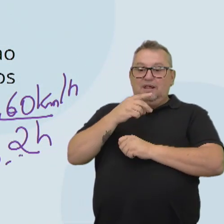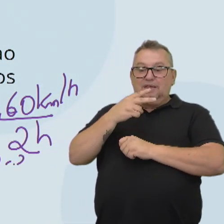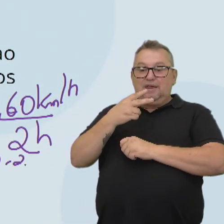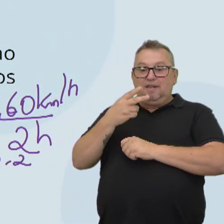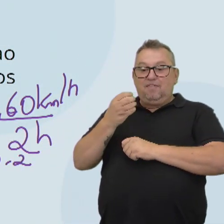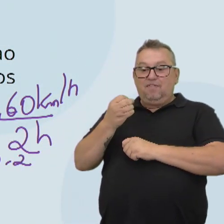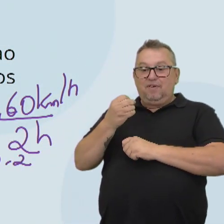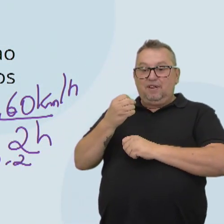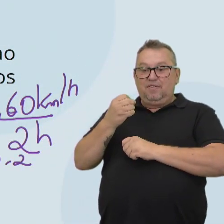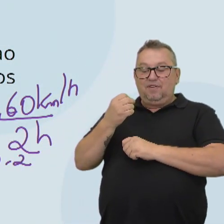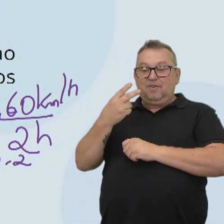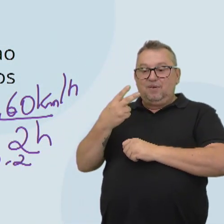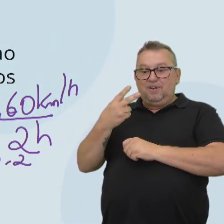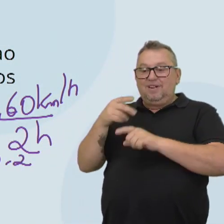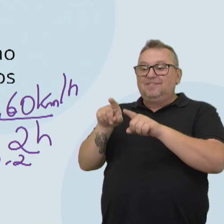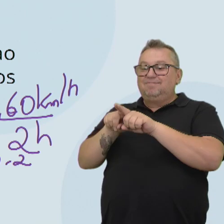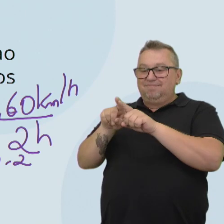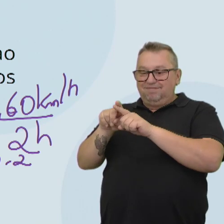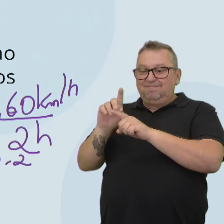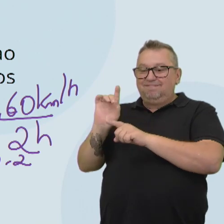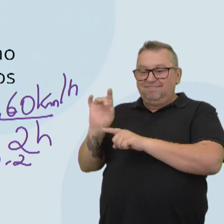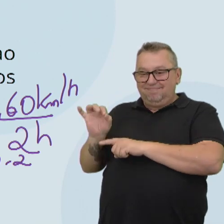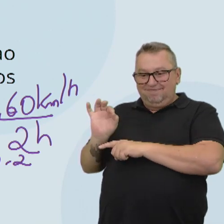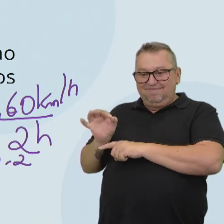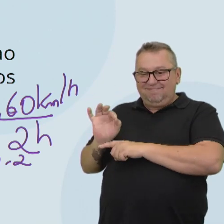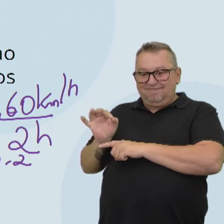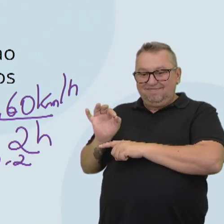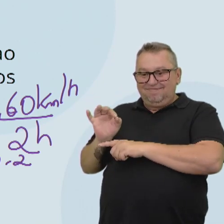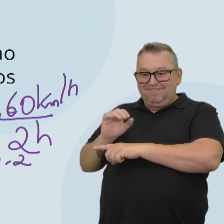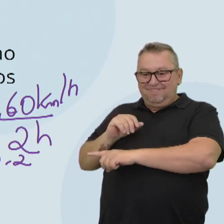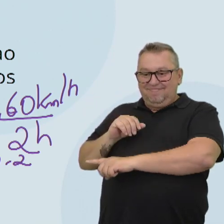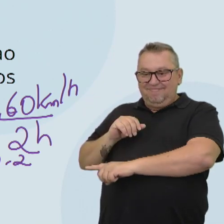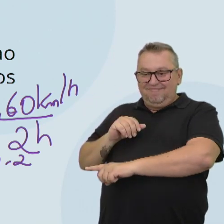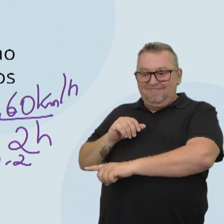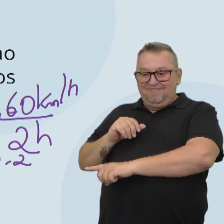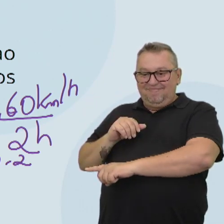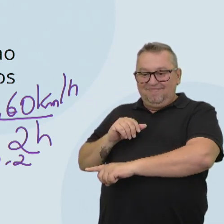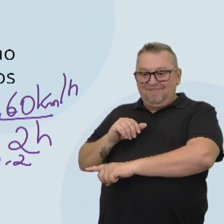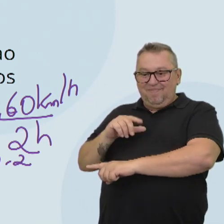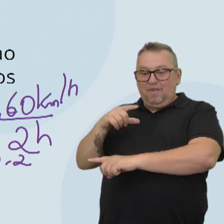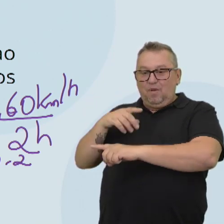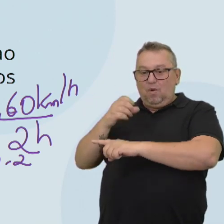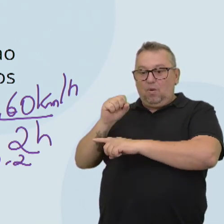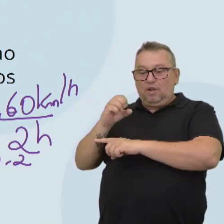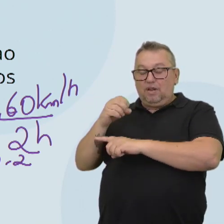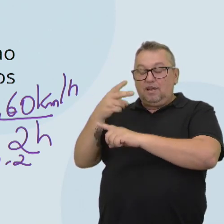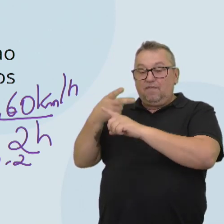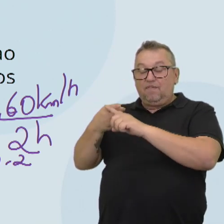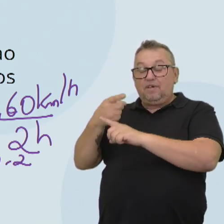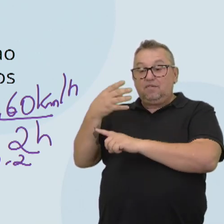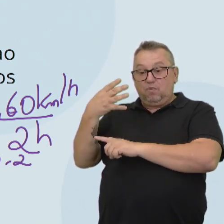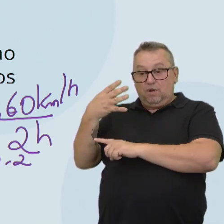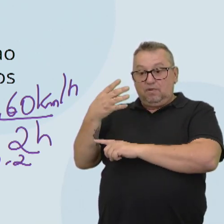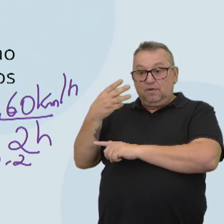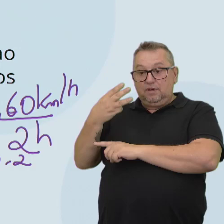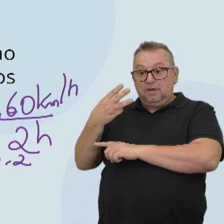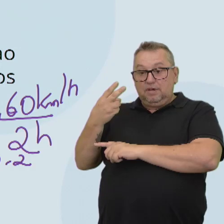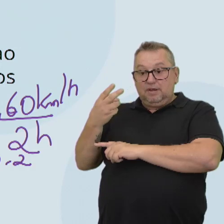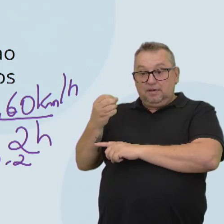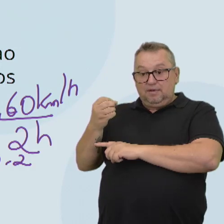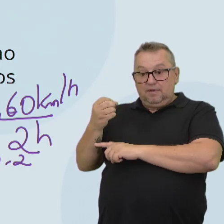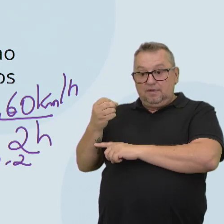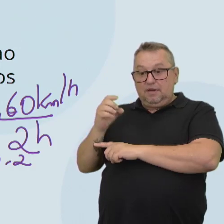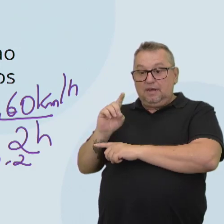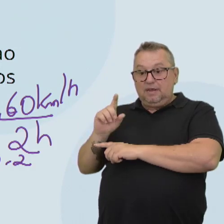120 vezes 2. E de fato é, né? Sim. Porque 80 vezes 4 a gente tem 320 e 160